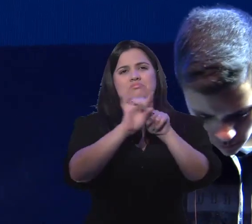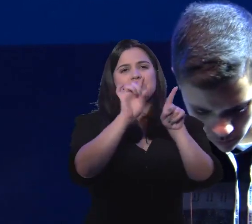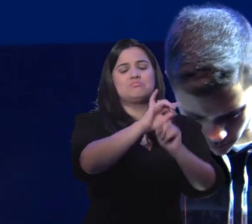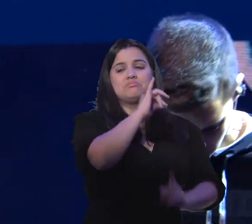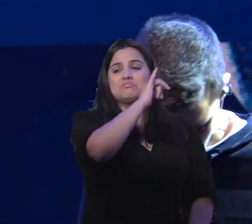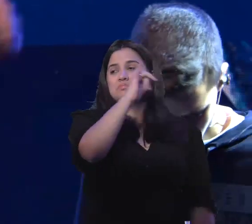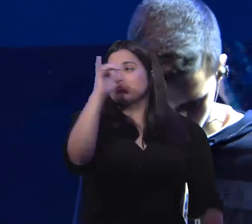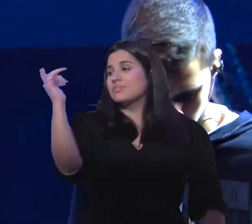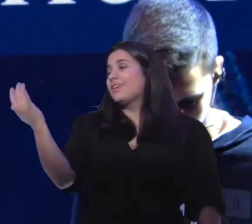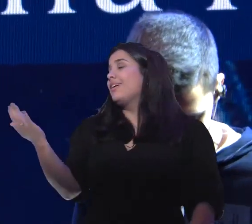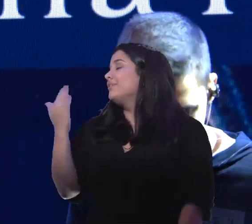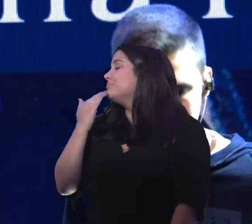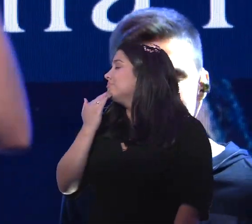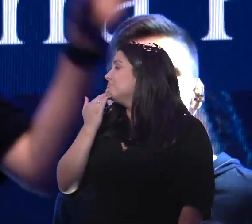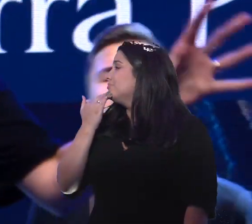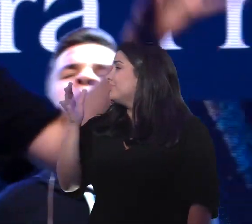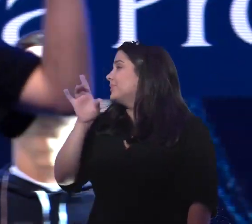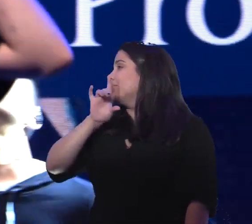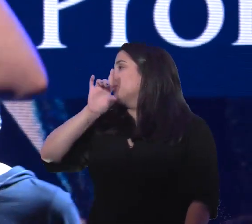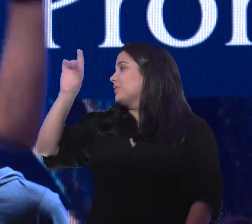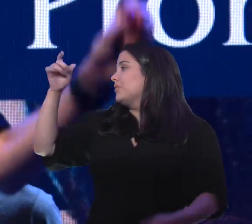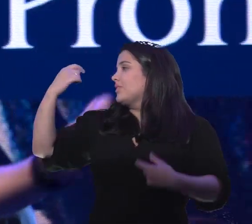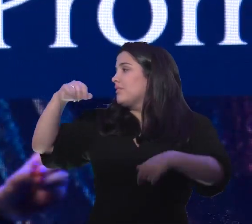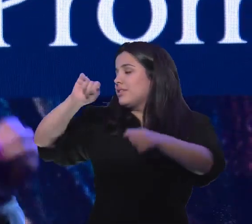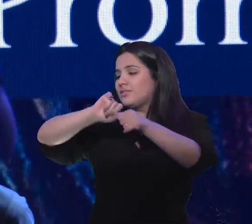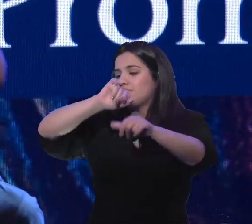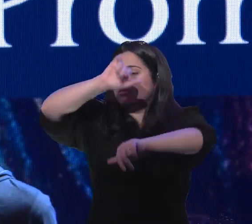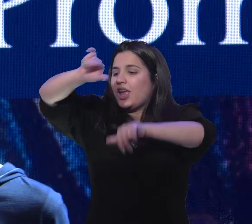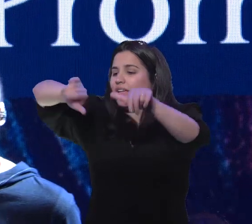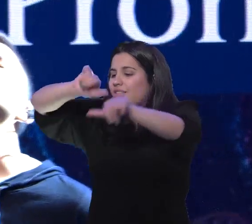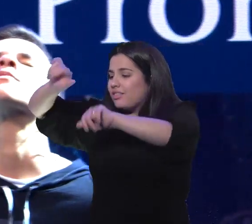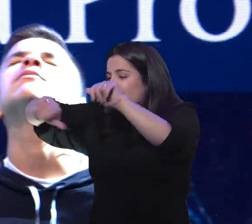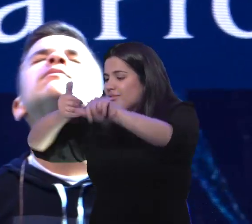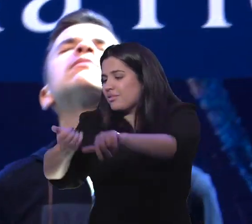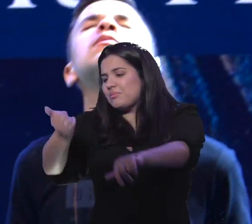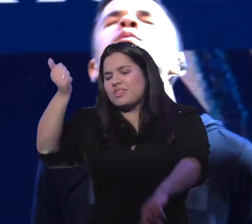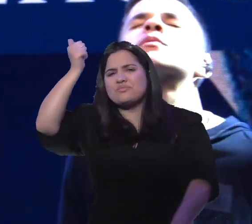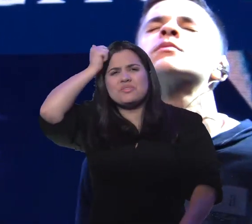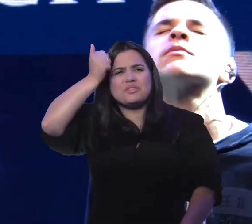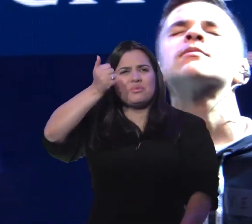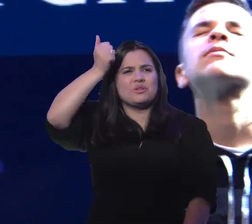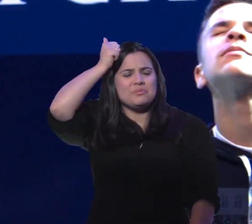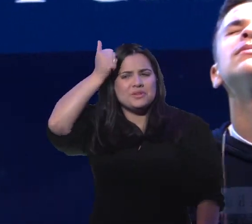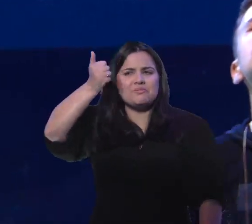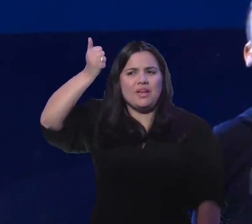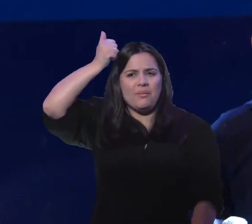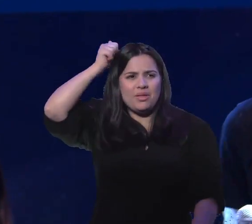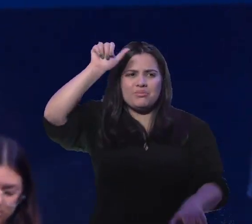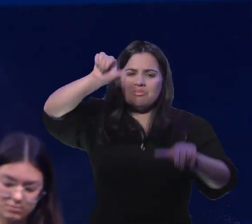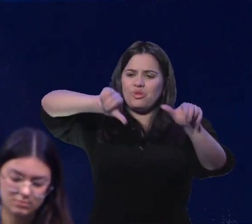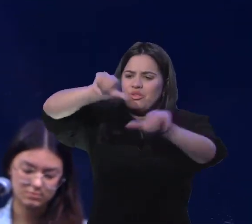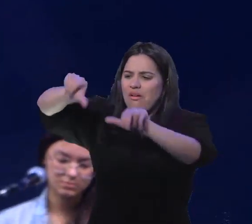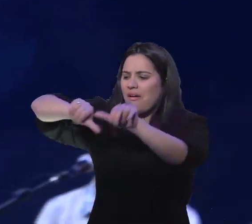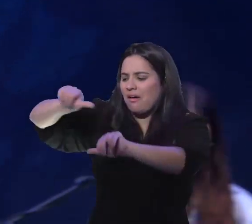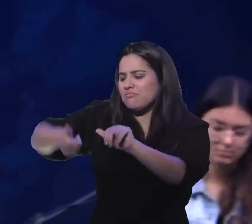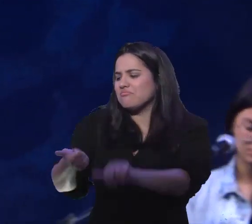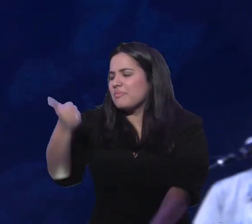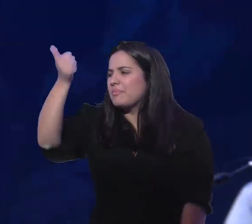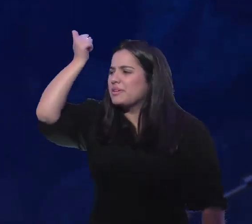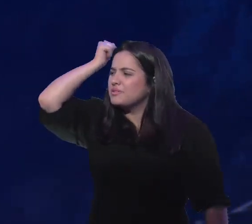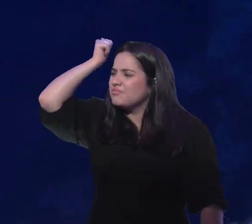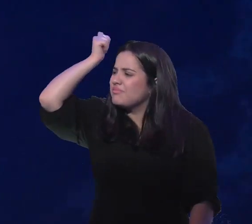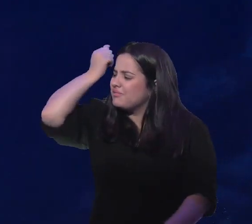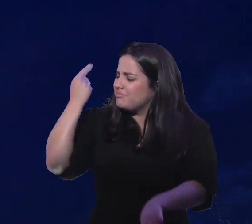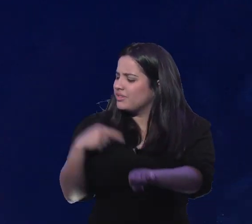peço que o Senhor possa operar mudança, metanoia, mudança de mente, mudança de visão, arrependimento